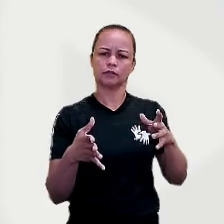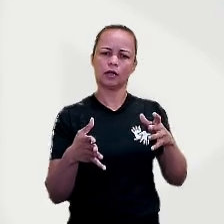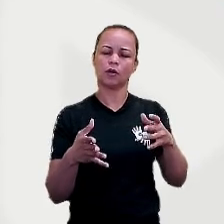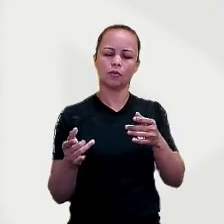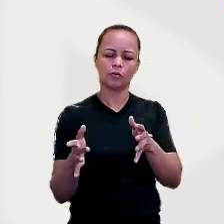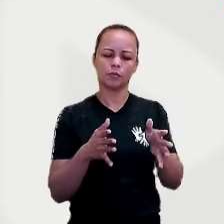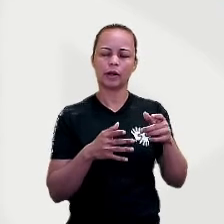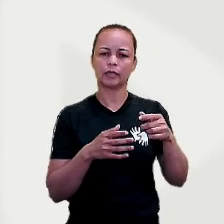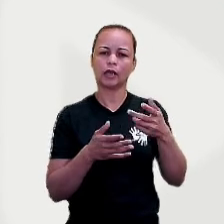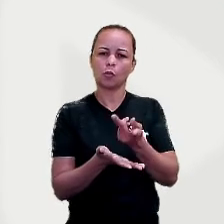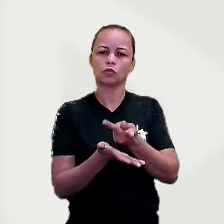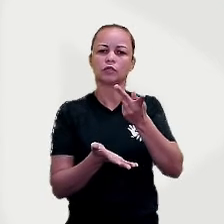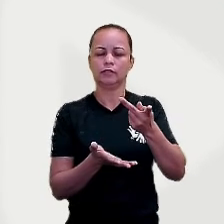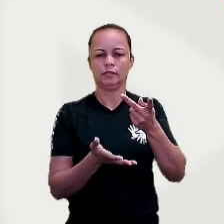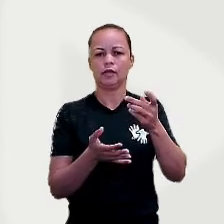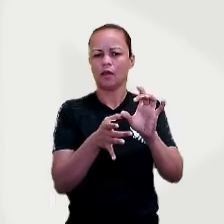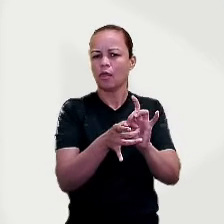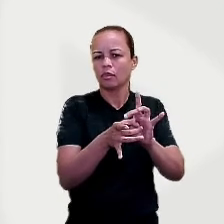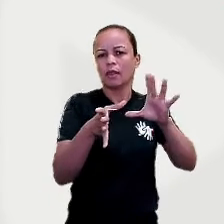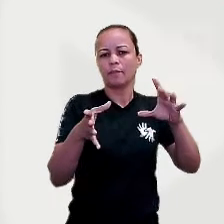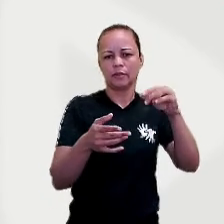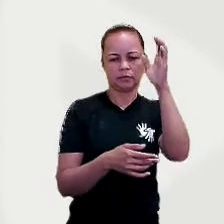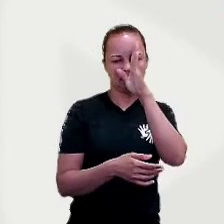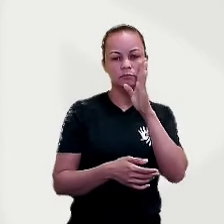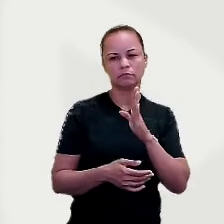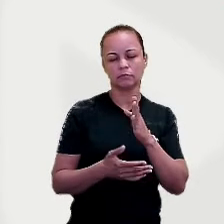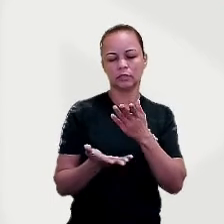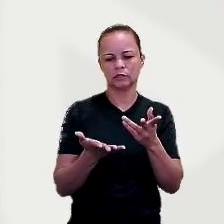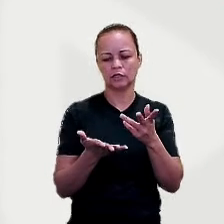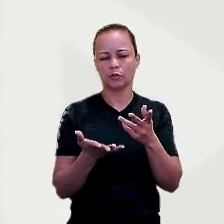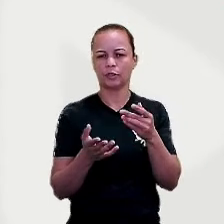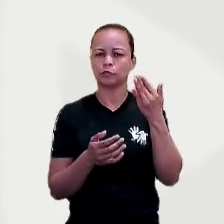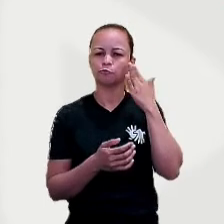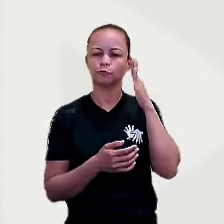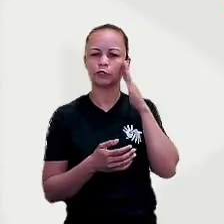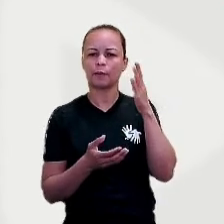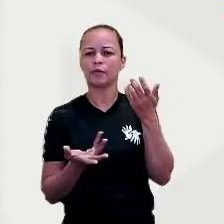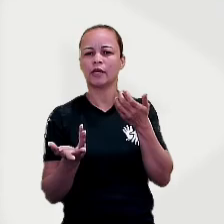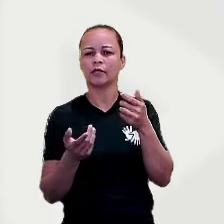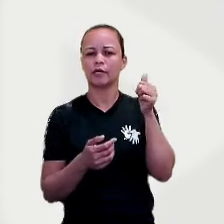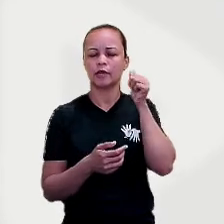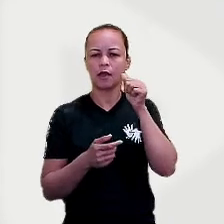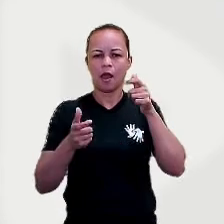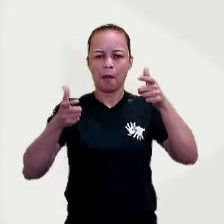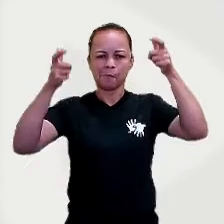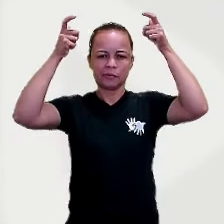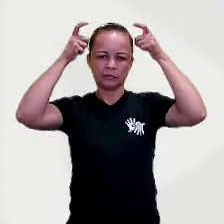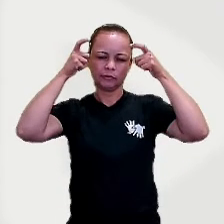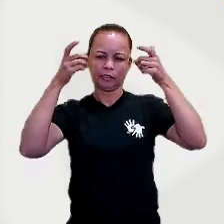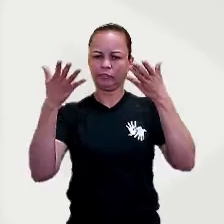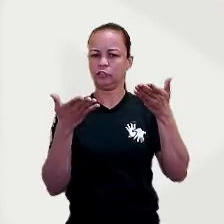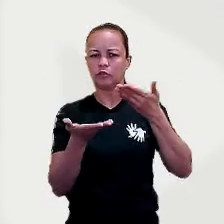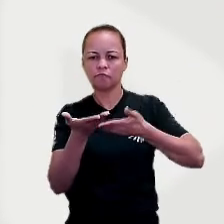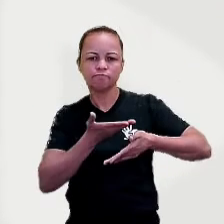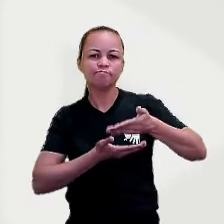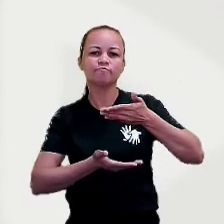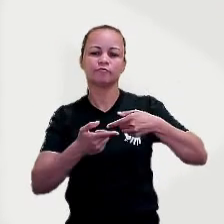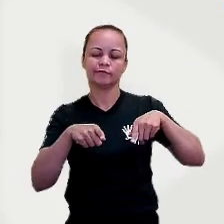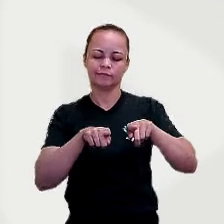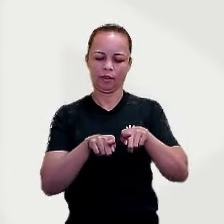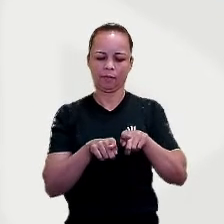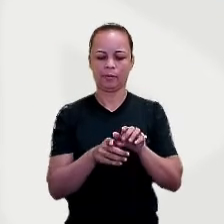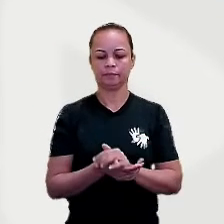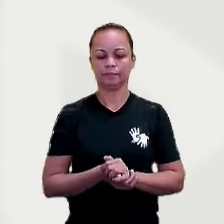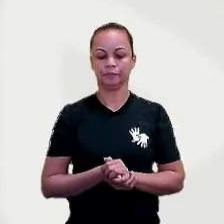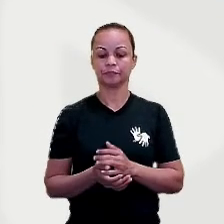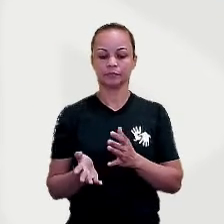acontecesse a independência. Vocês nem imaginavam que a princesa Leopoldina estava envolvida nesse meio. Apoiadores pela elite